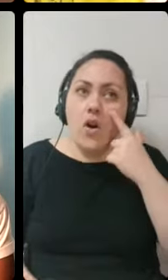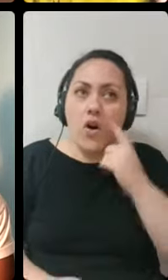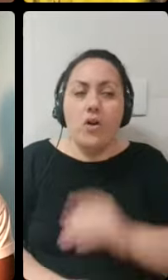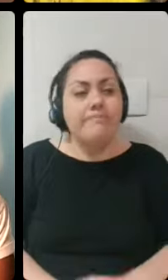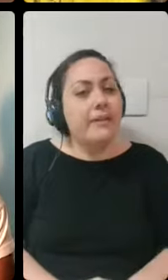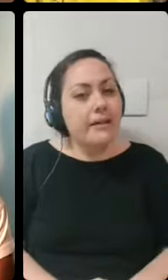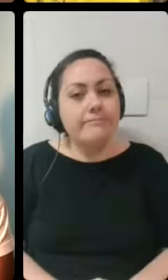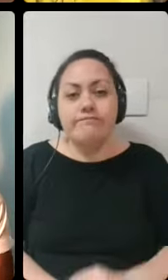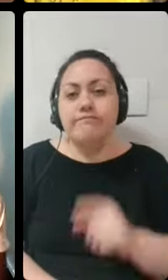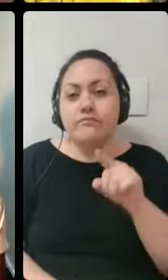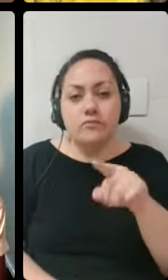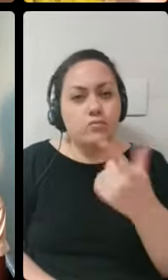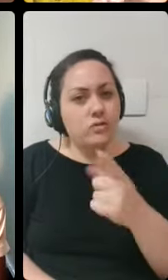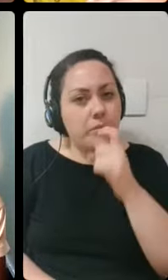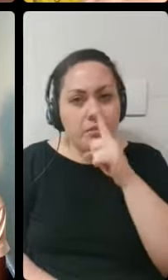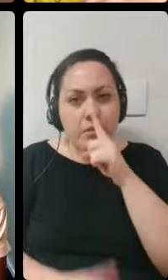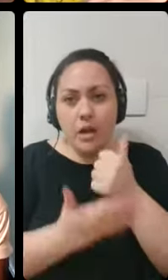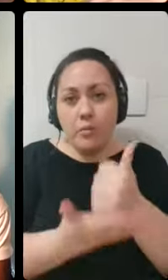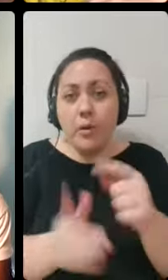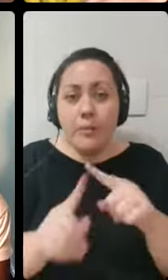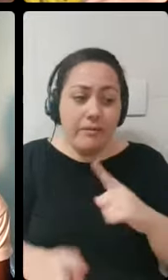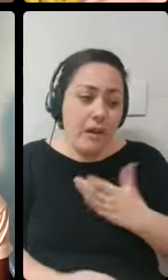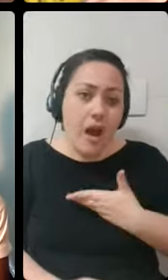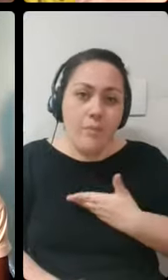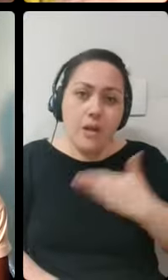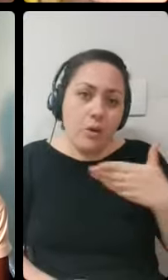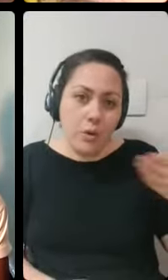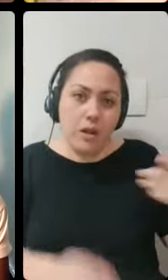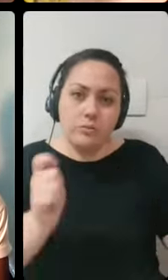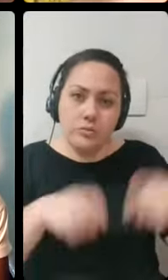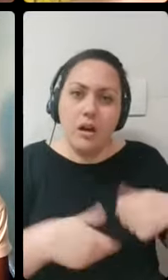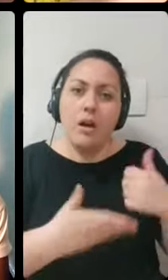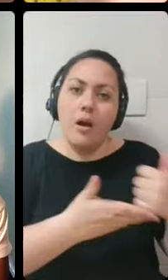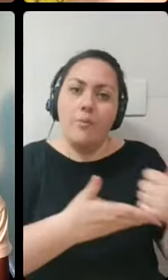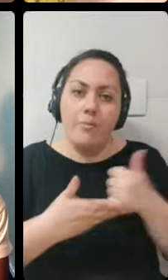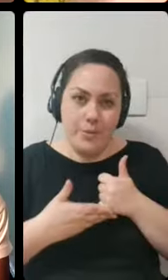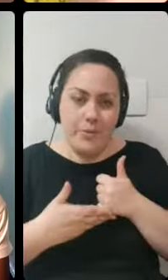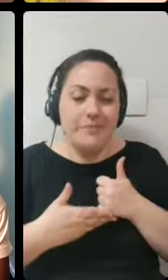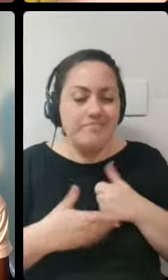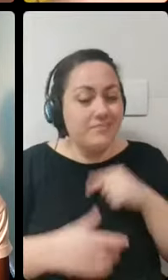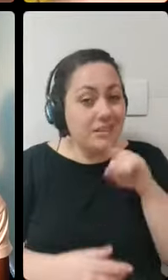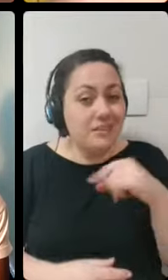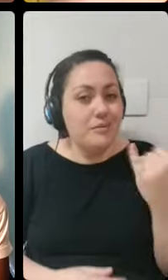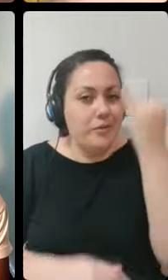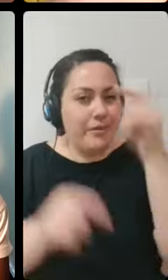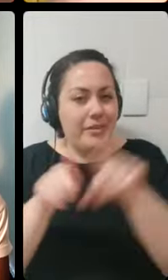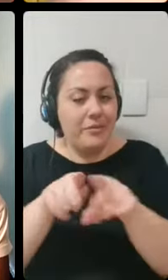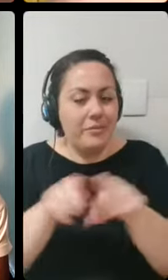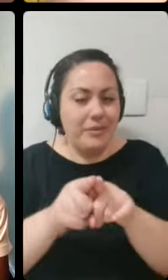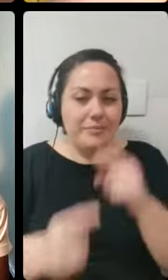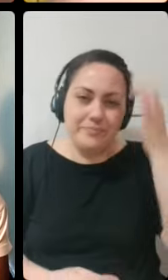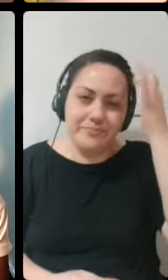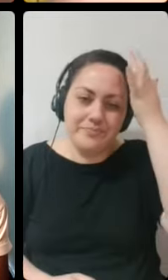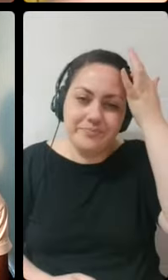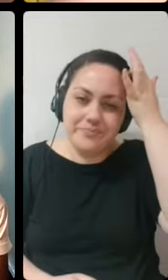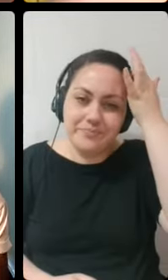tem o teu amigo aqui que tu pode correr para qualquer coisa. Então, acho que foi importante para isso também. Eu